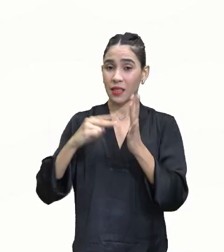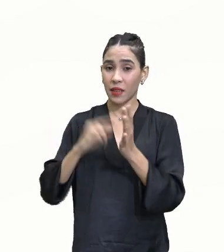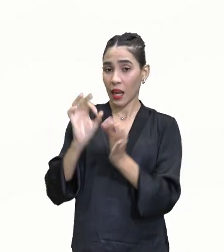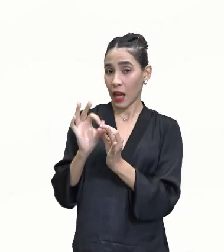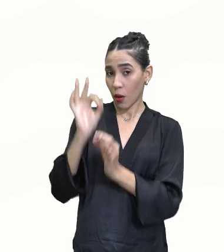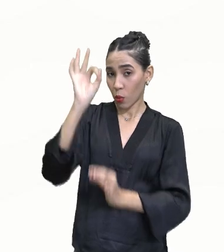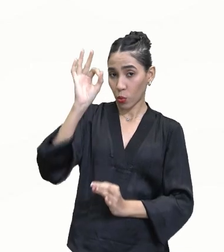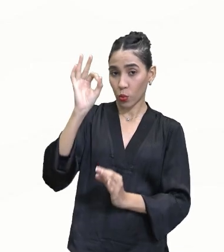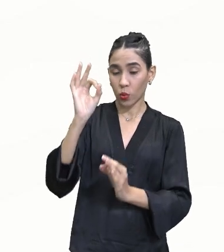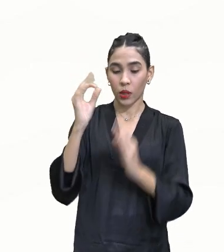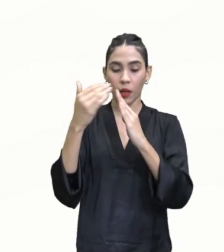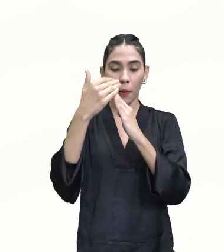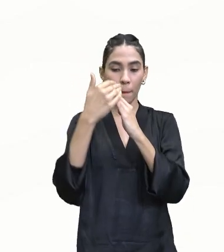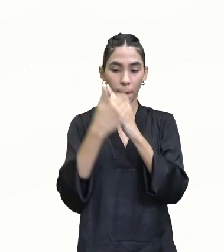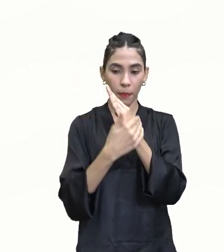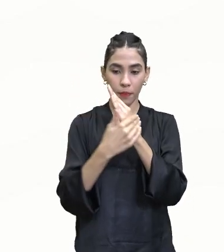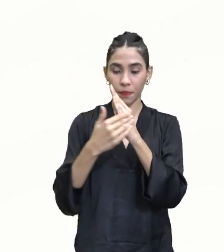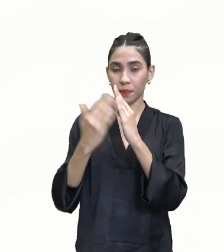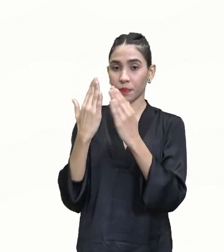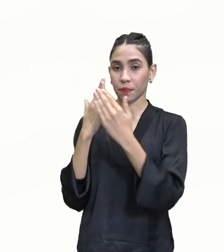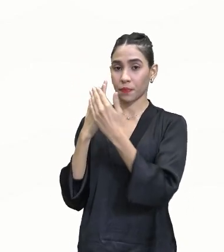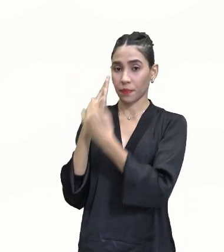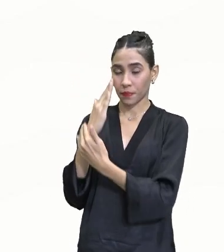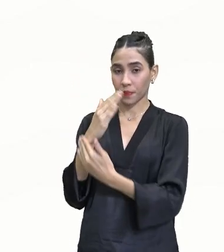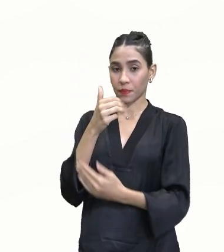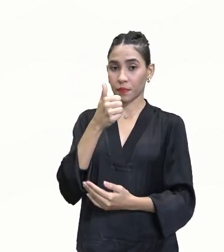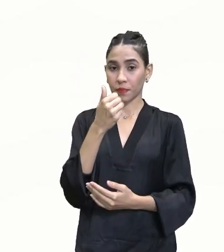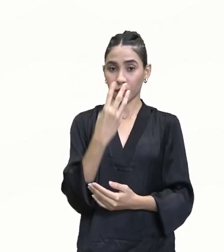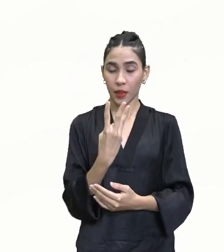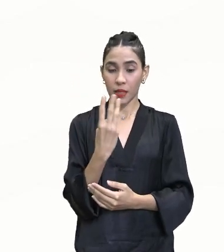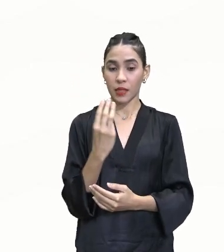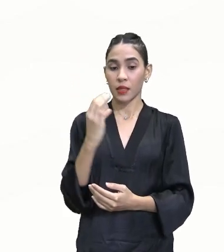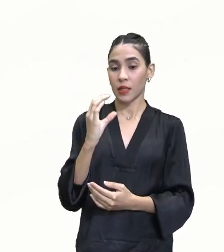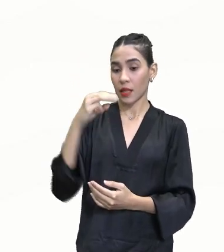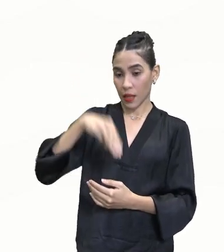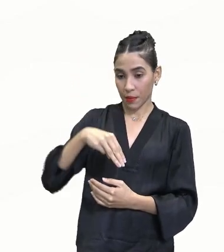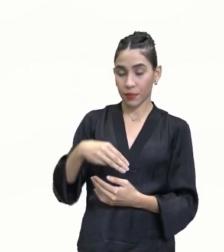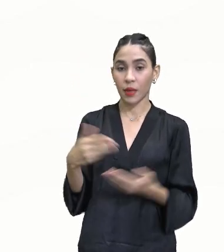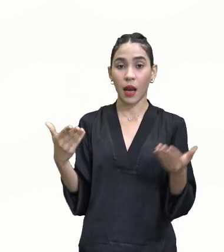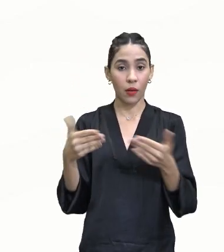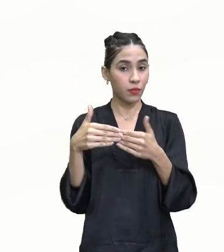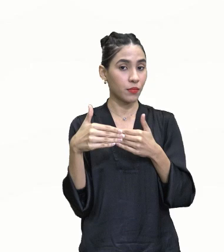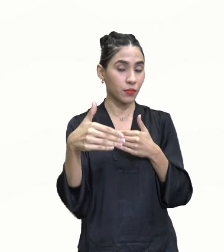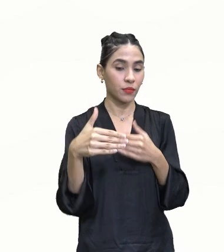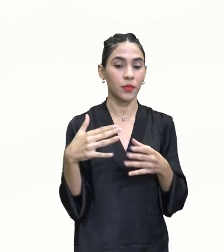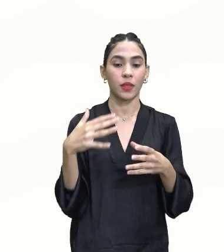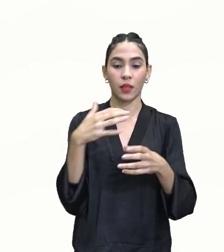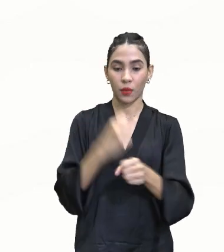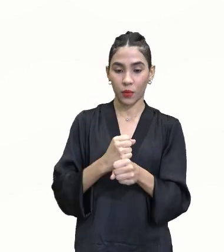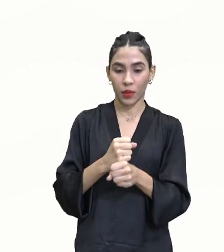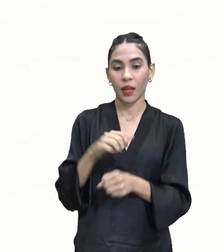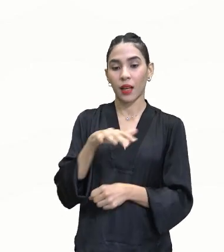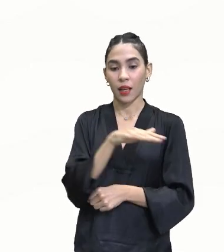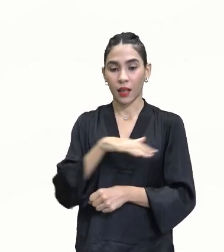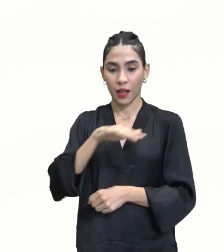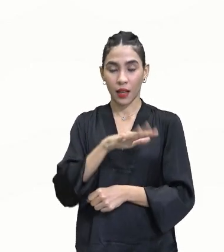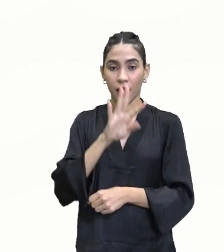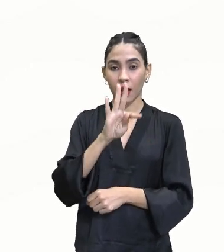face lateral, é 13 centímetros. Agora sim, nós podemos calcular a